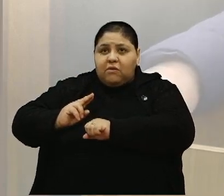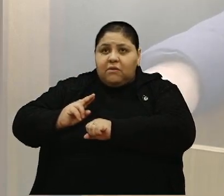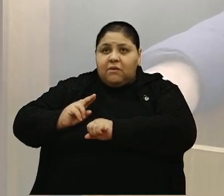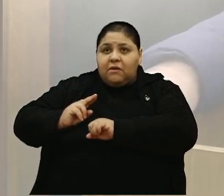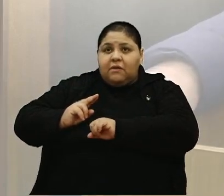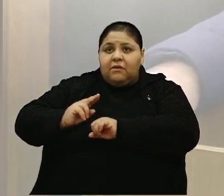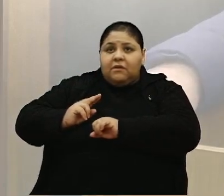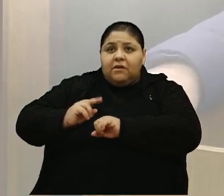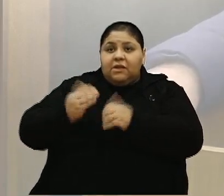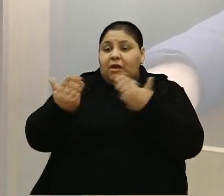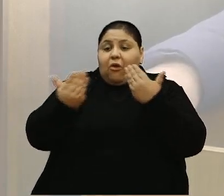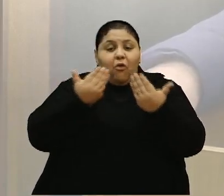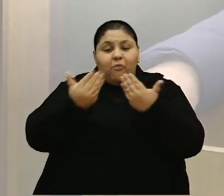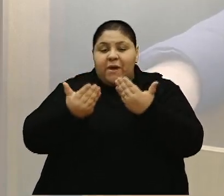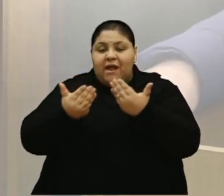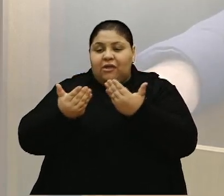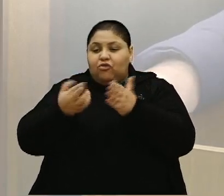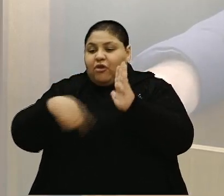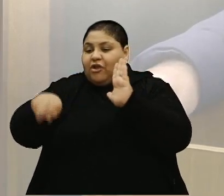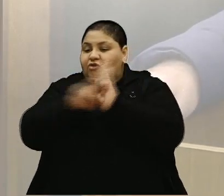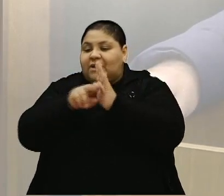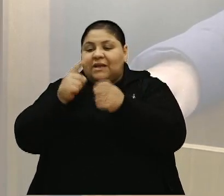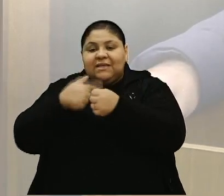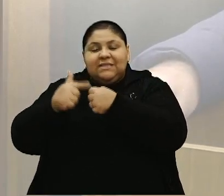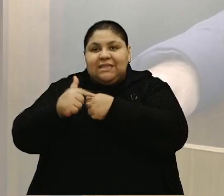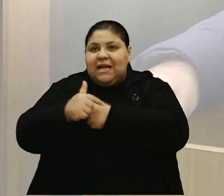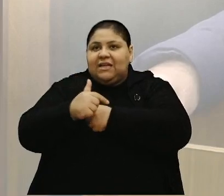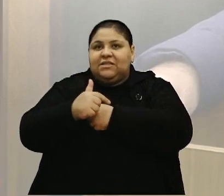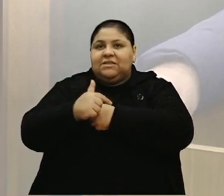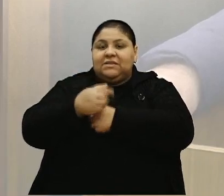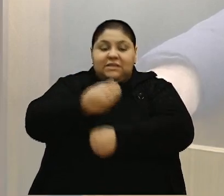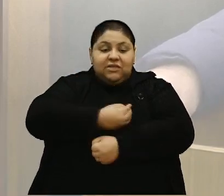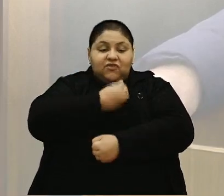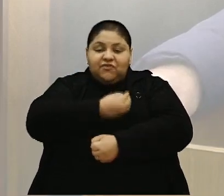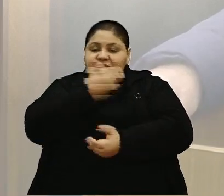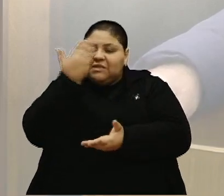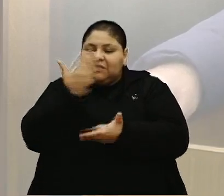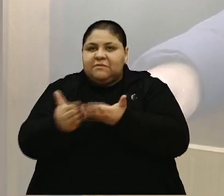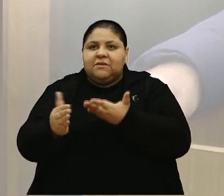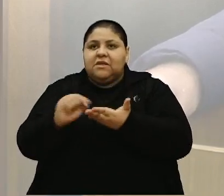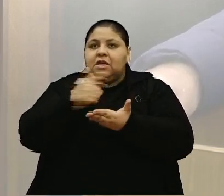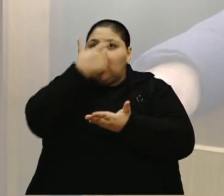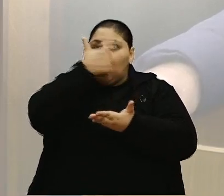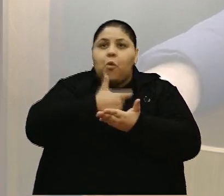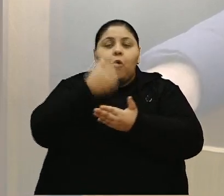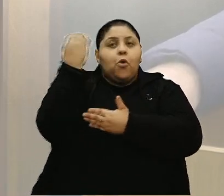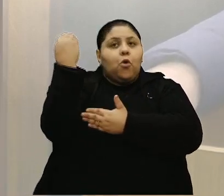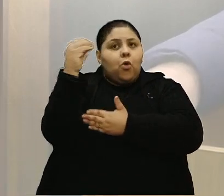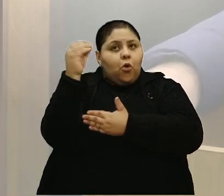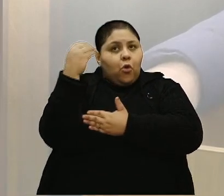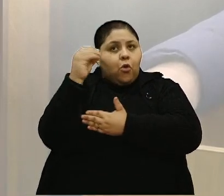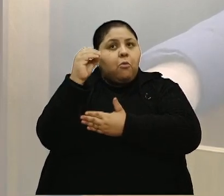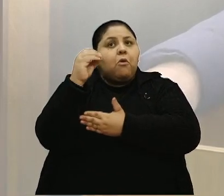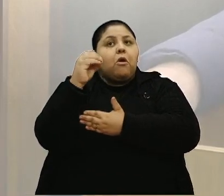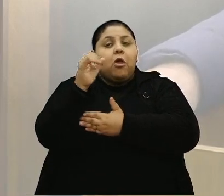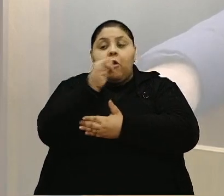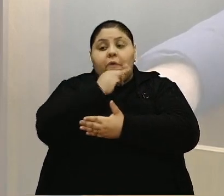a cidade, das mortes perdidas, sabe? Então, acho que Porto Alegre é um exemplo emblemático.